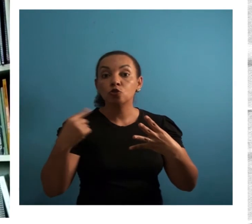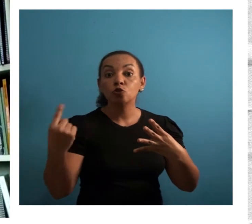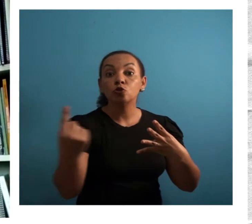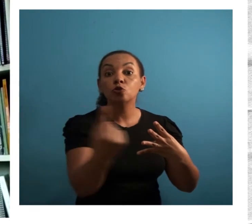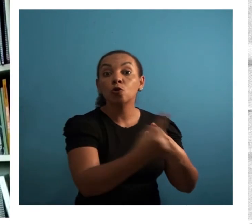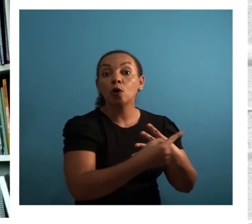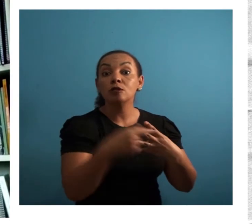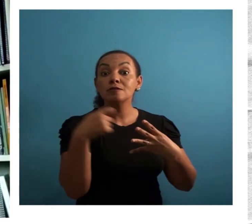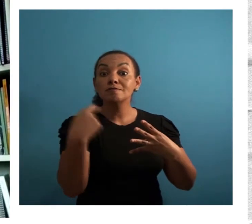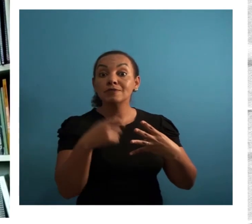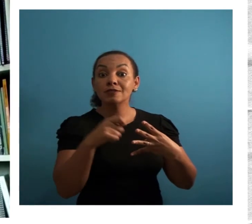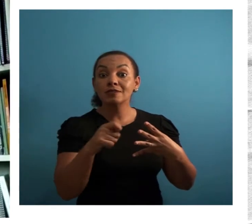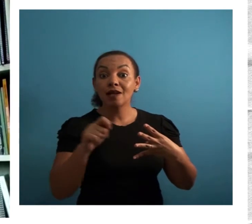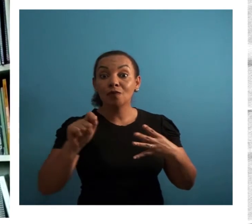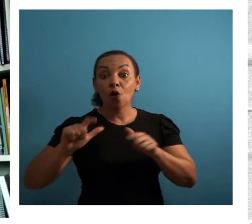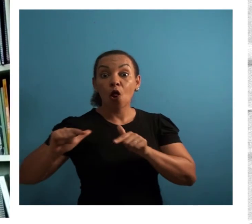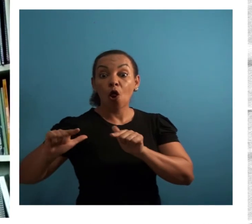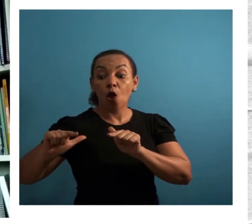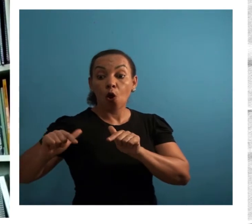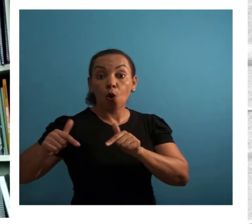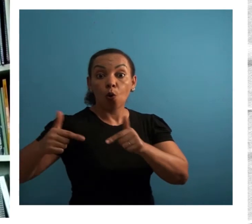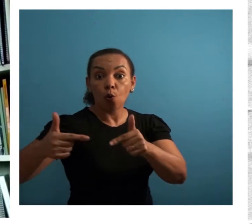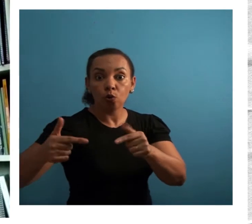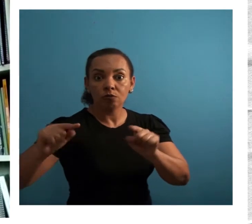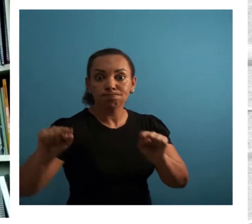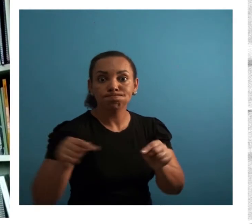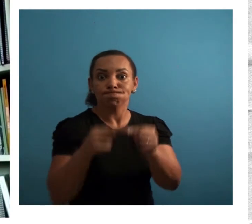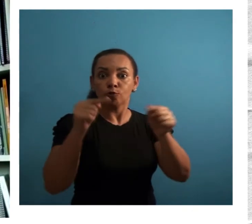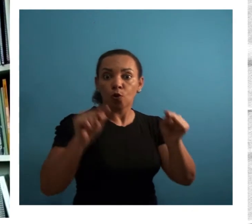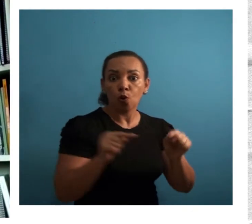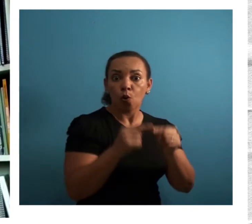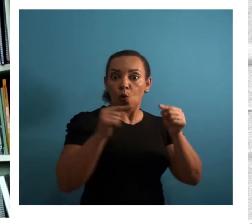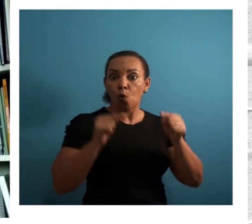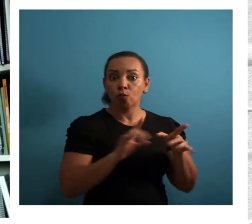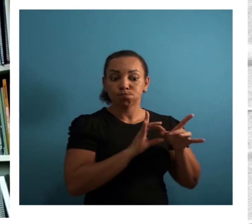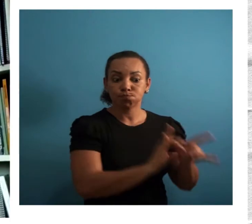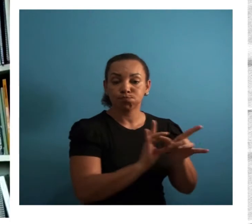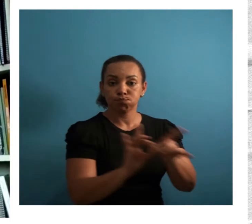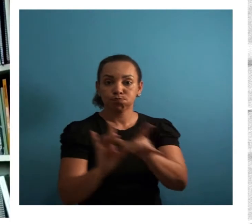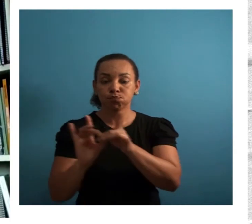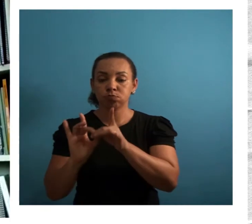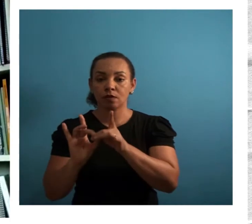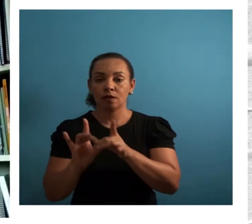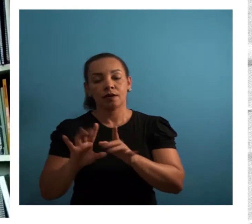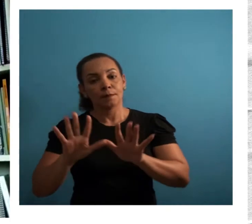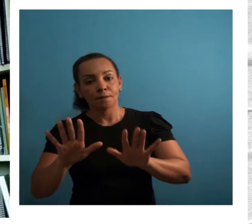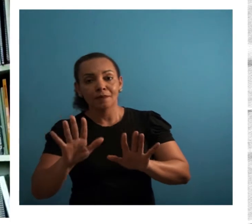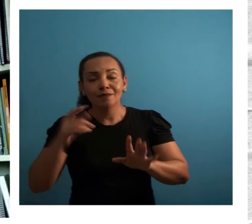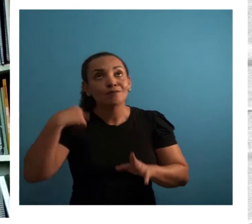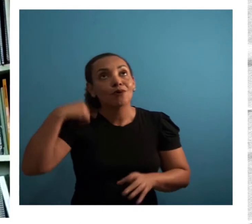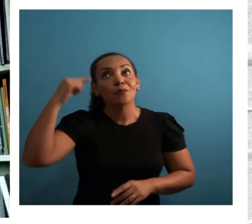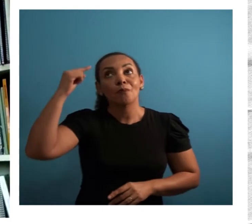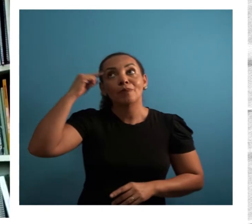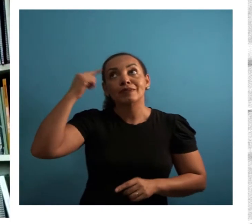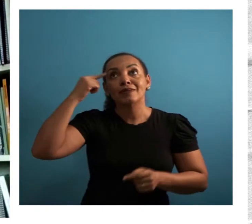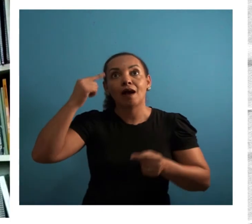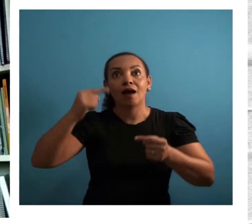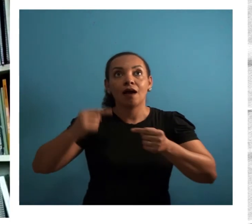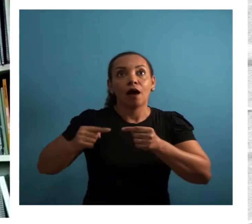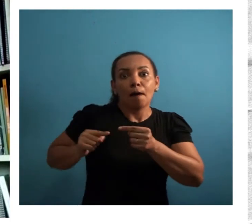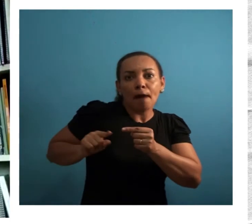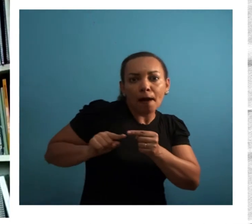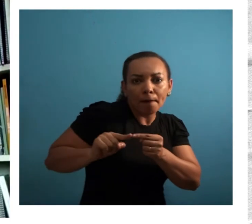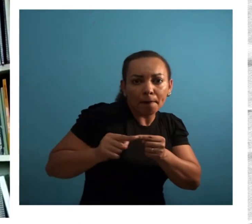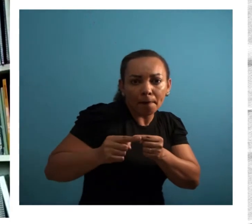no mesmo processo não se pode pensar que uma disputa tão grande como devemos fazer pela